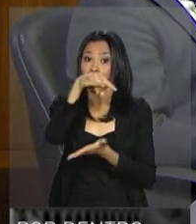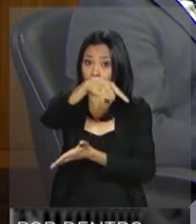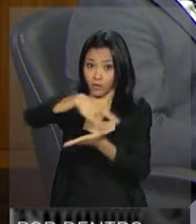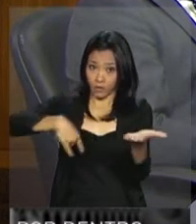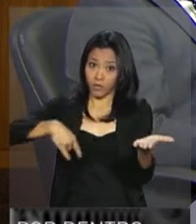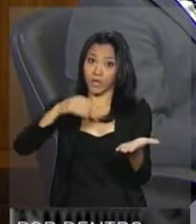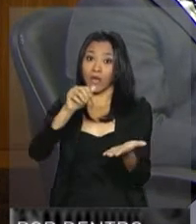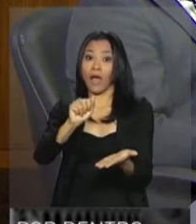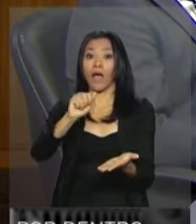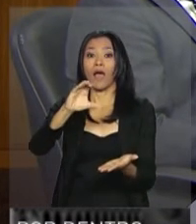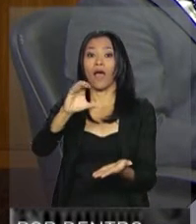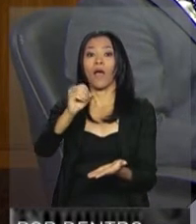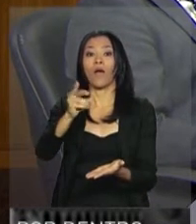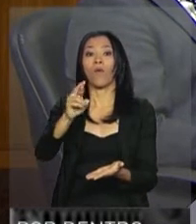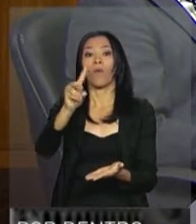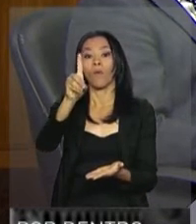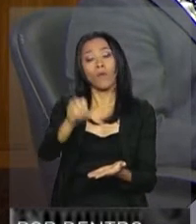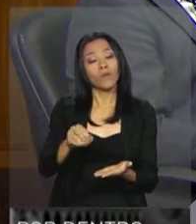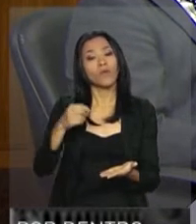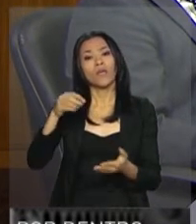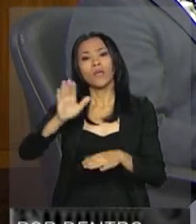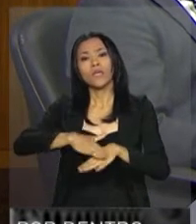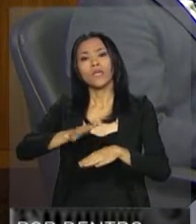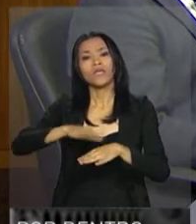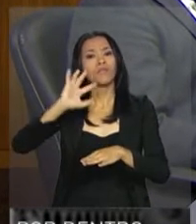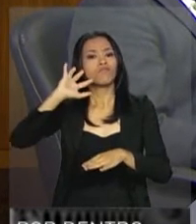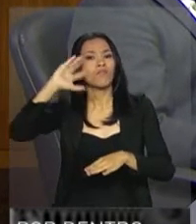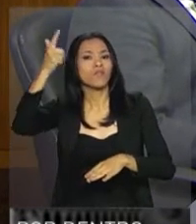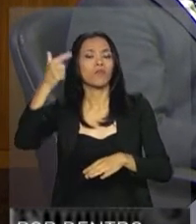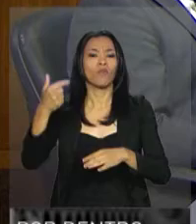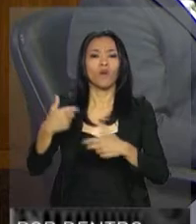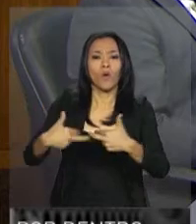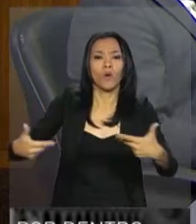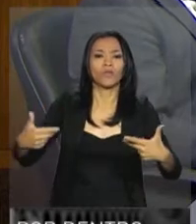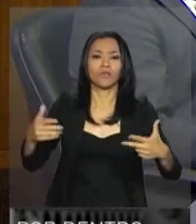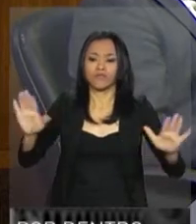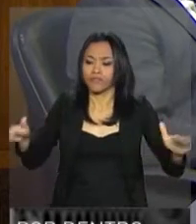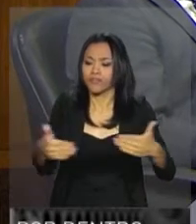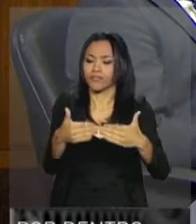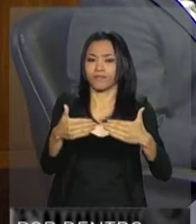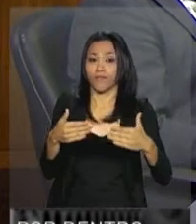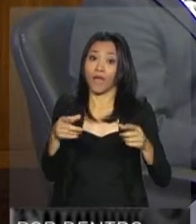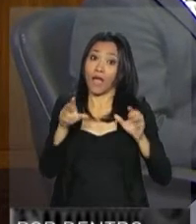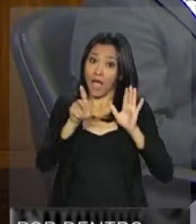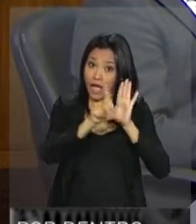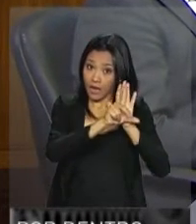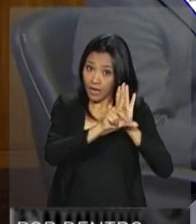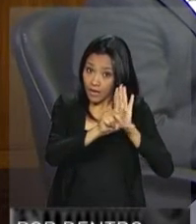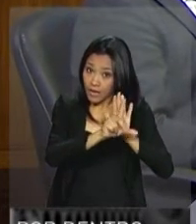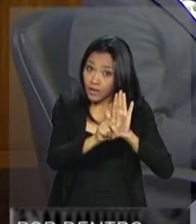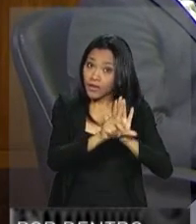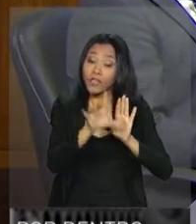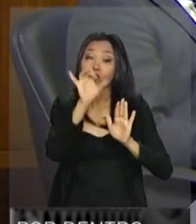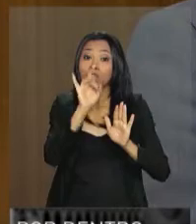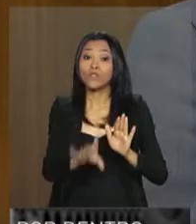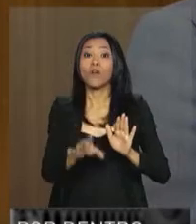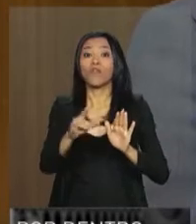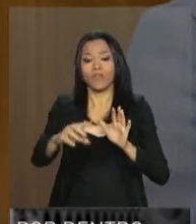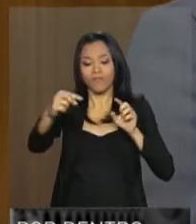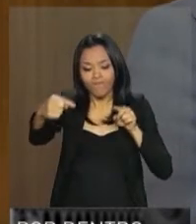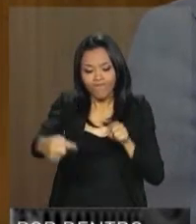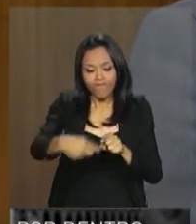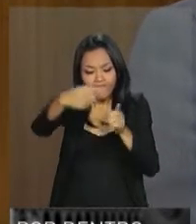forma mais vantajosa de usufruir de seus direitos a lei ela vem regulamentar os acordos coletivos de trabalho